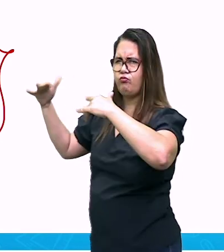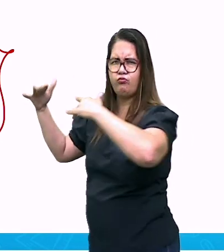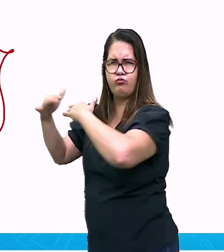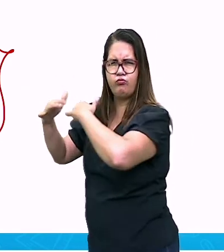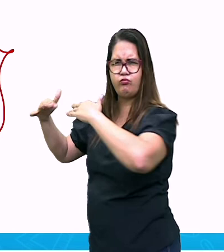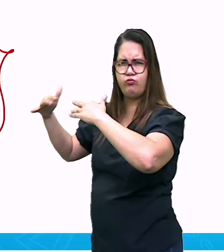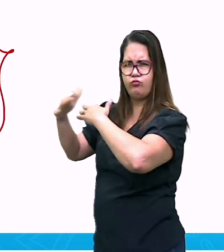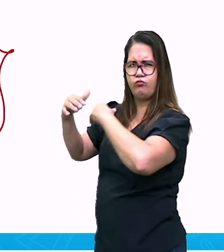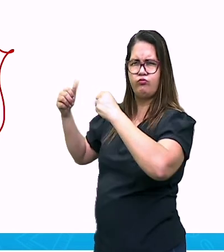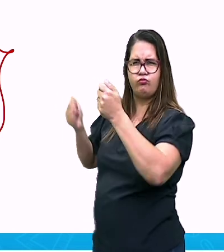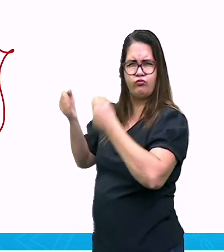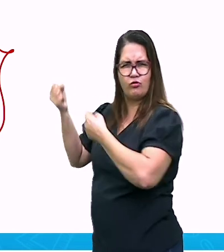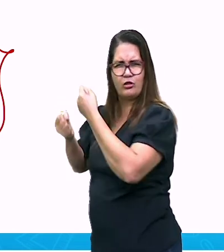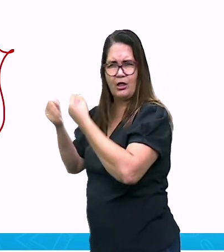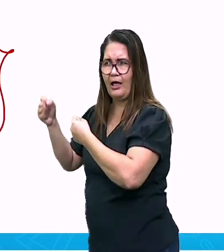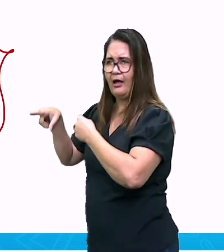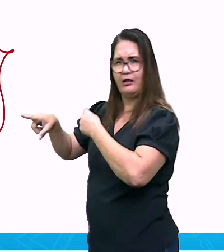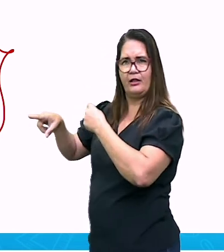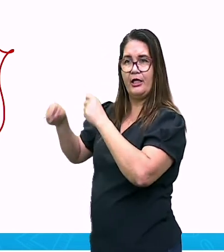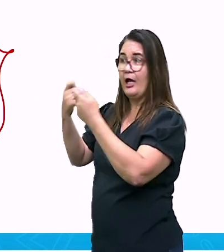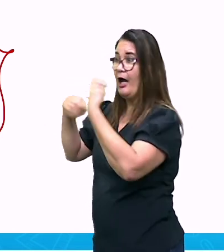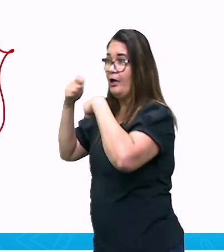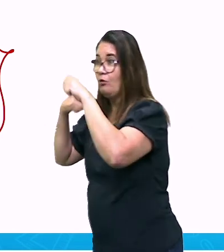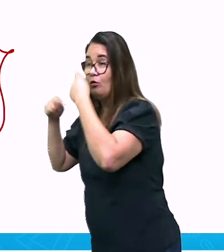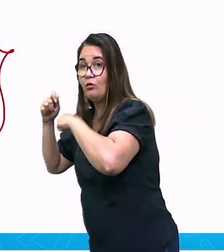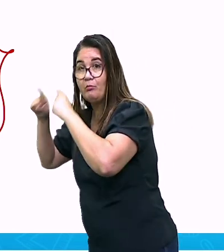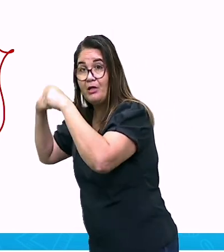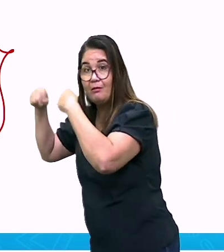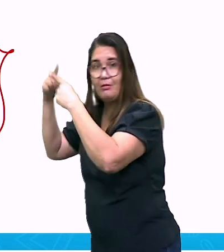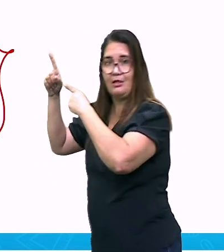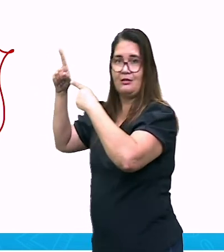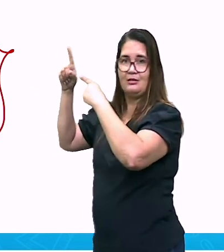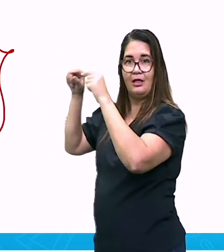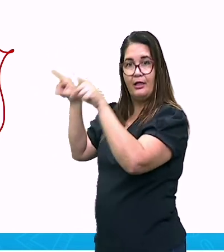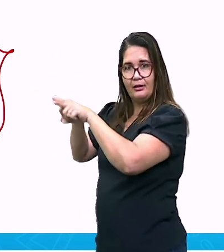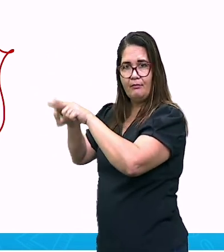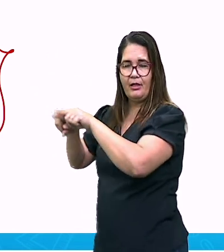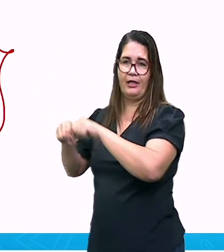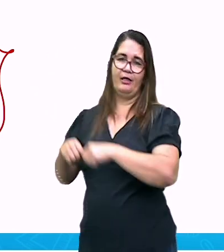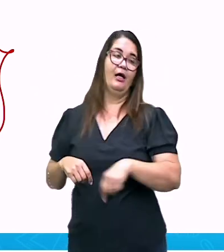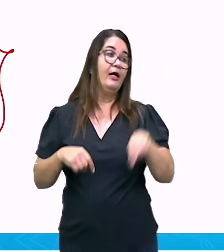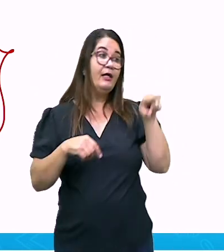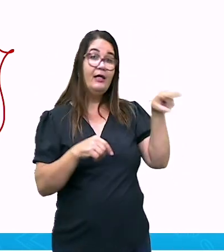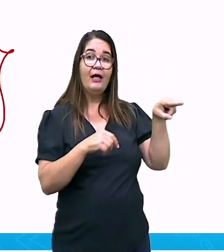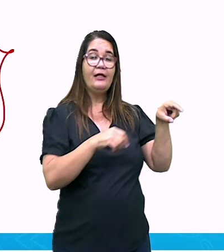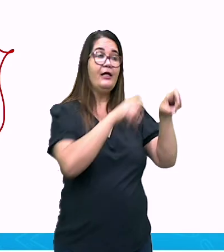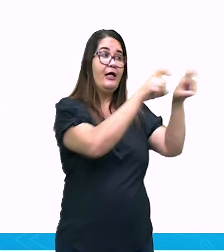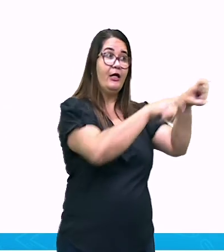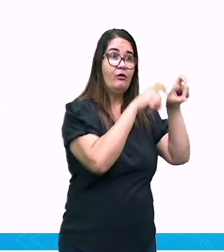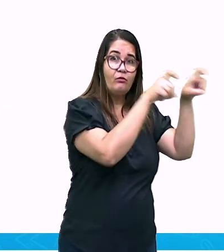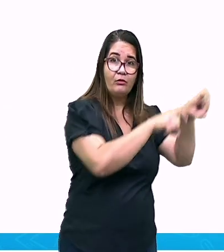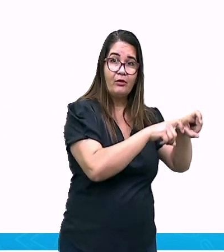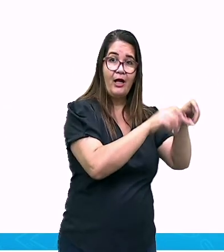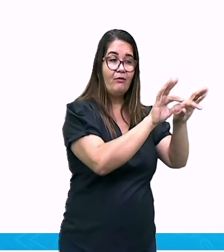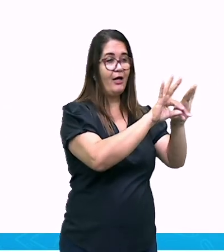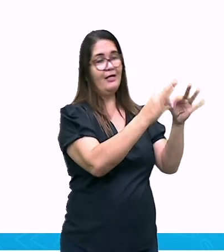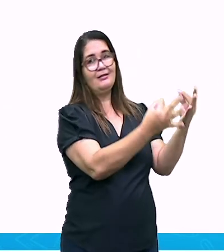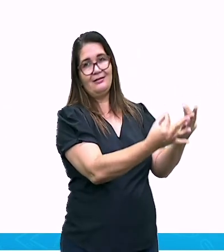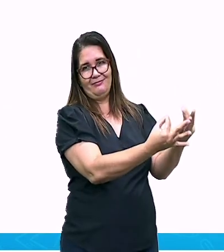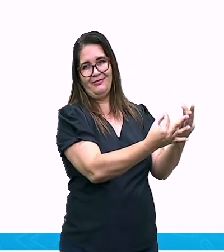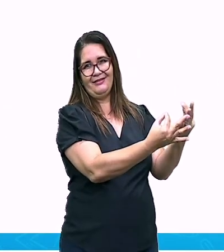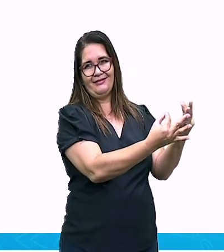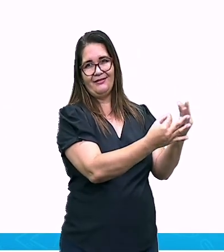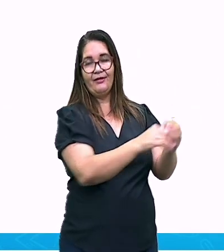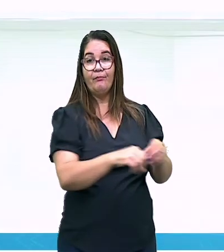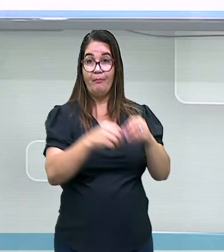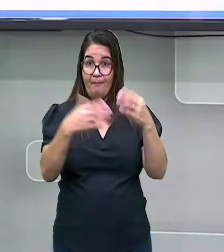econômica, dependência do espaço urbano, que é, então, a zona rural, ok? Bem,